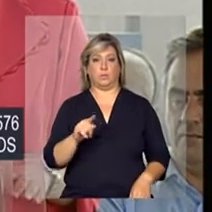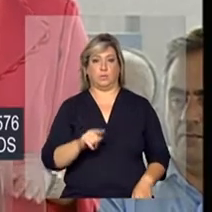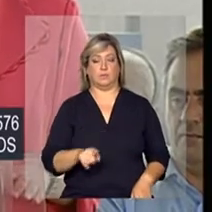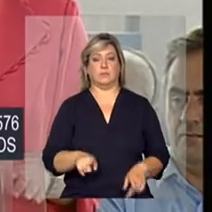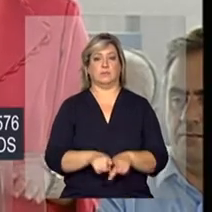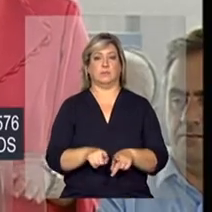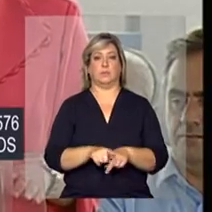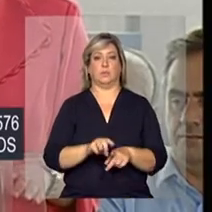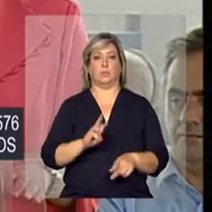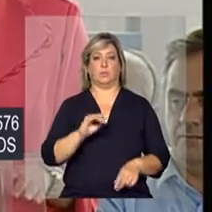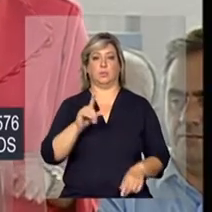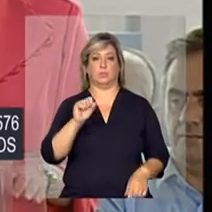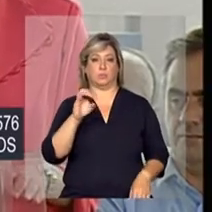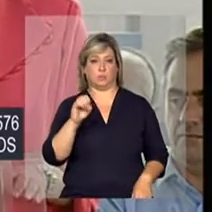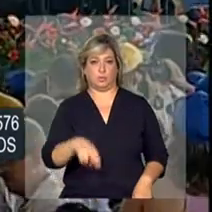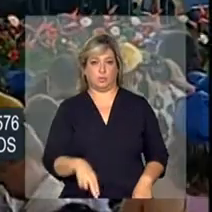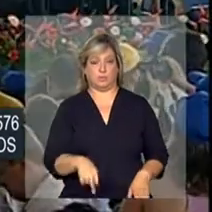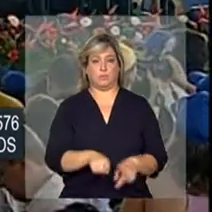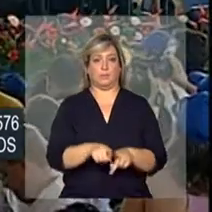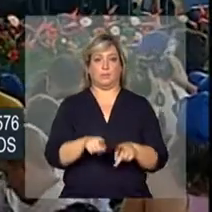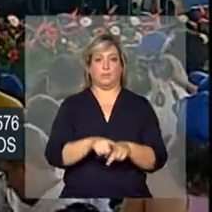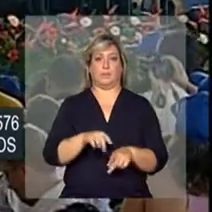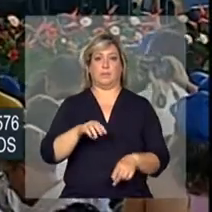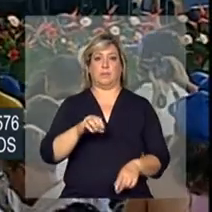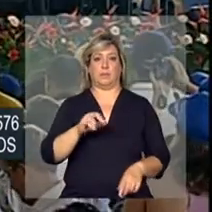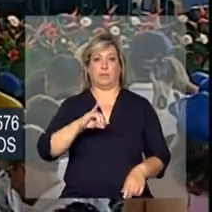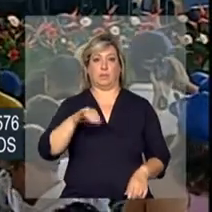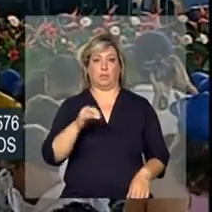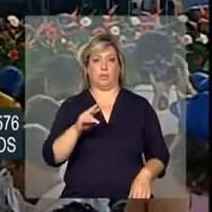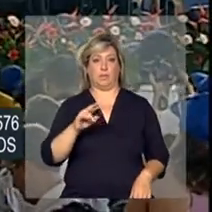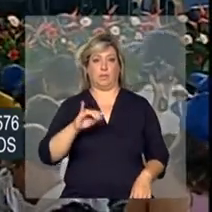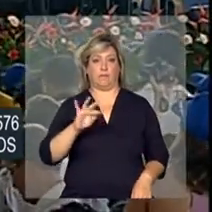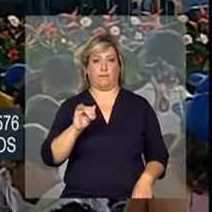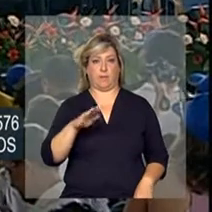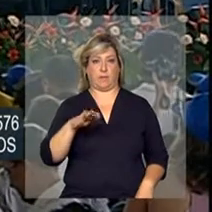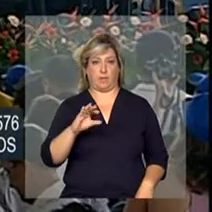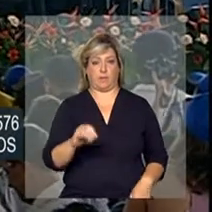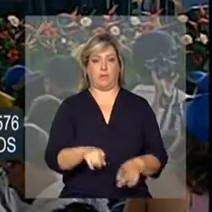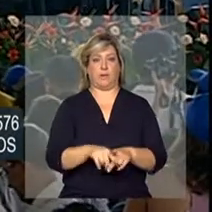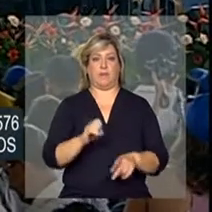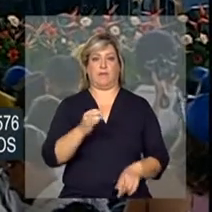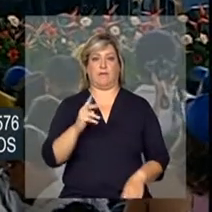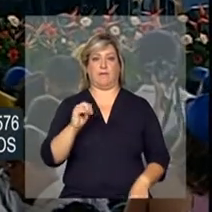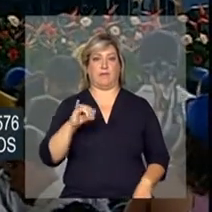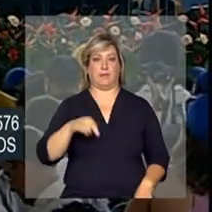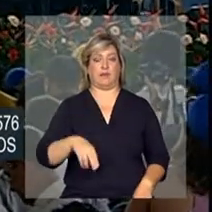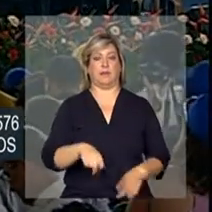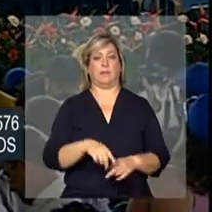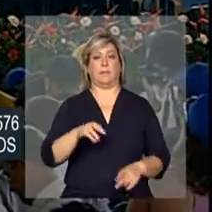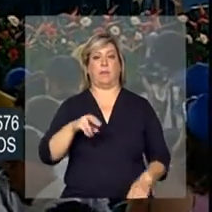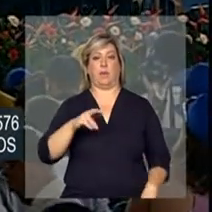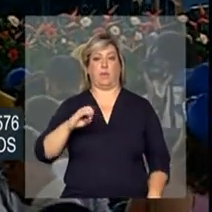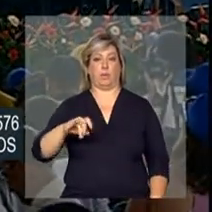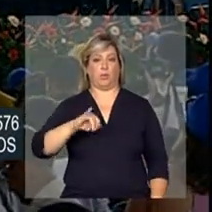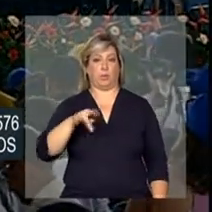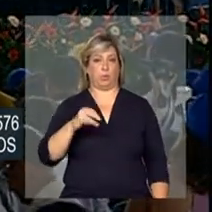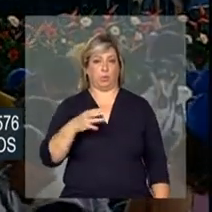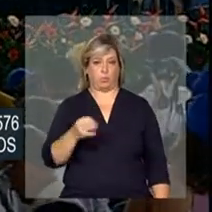Couto, Wilson Filho, Major Fábio, Efraim Filho e Manuel